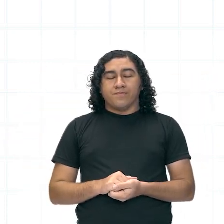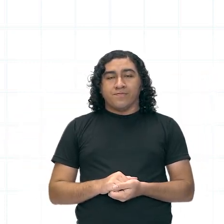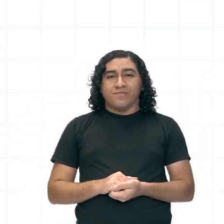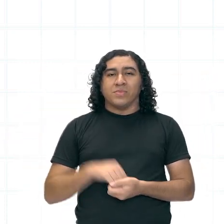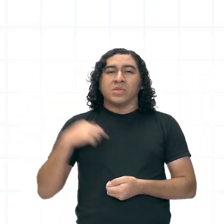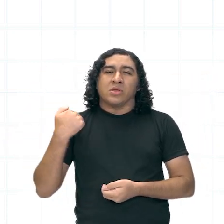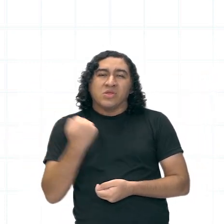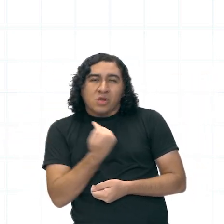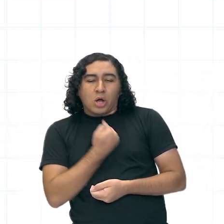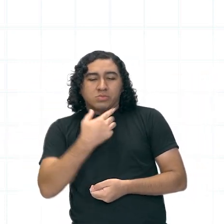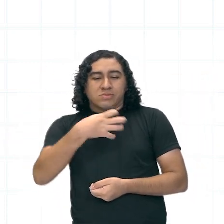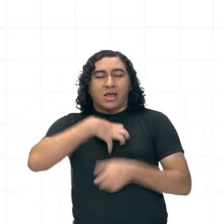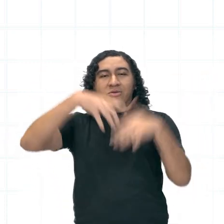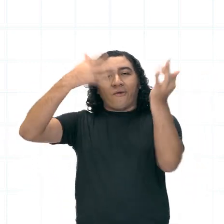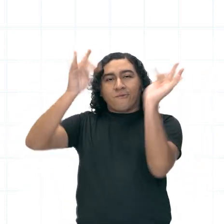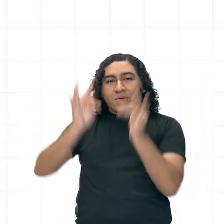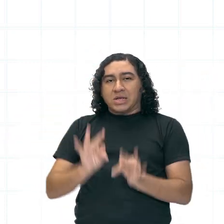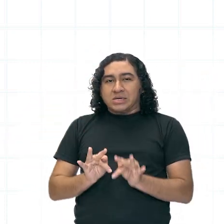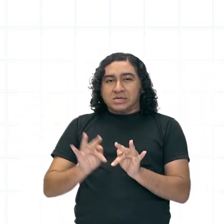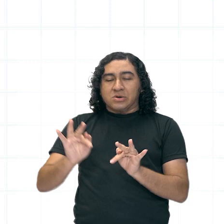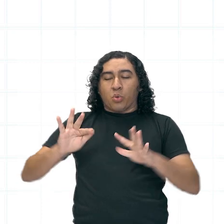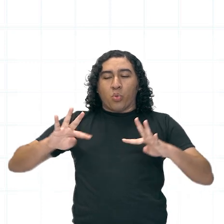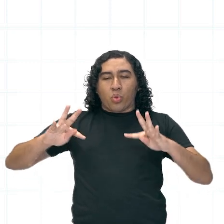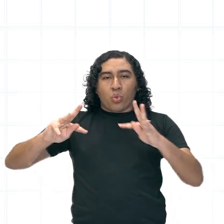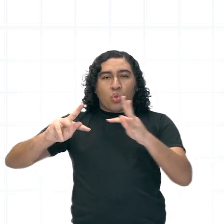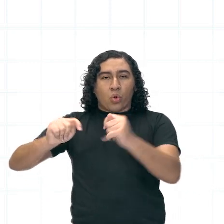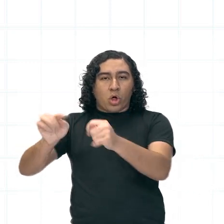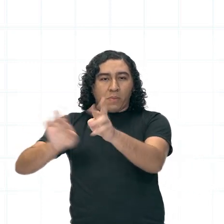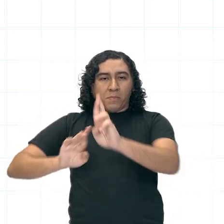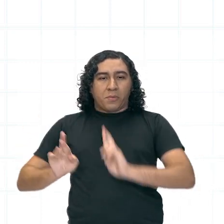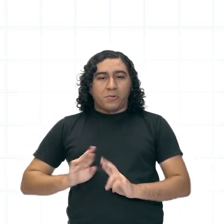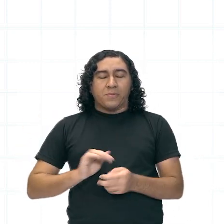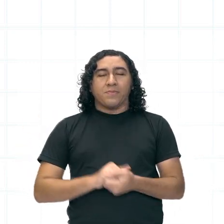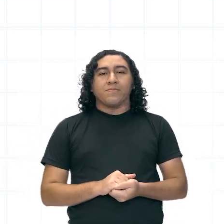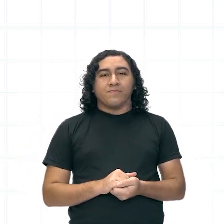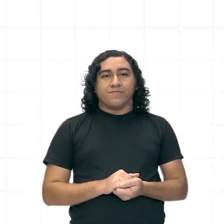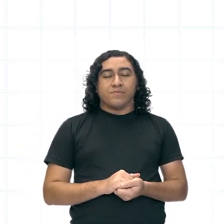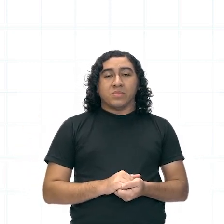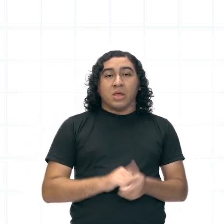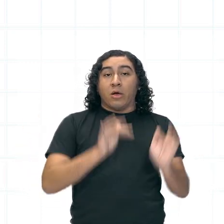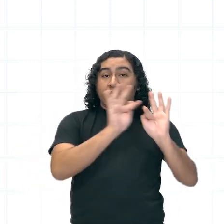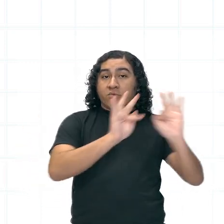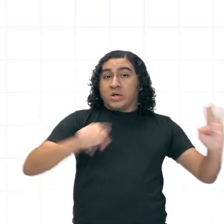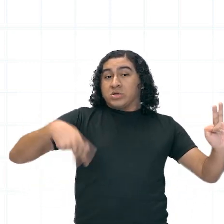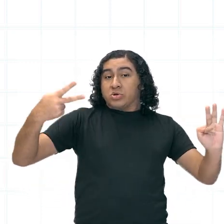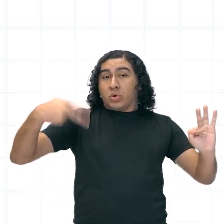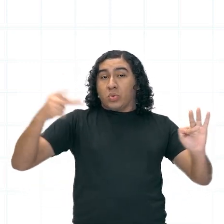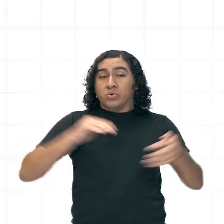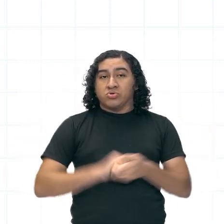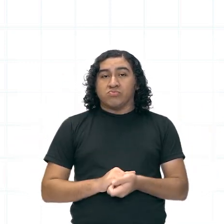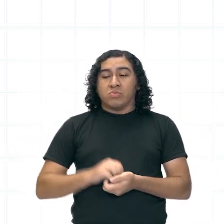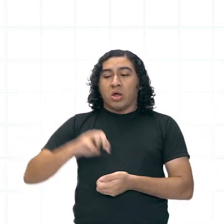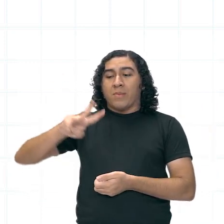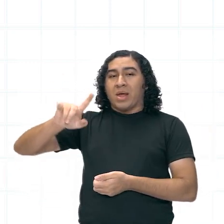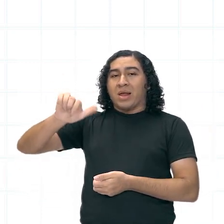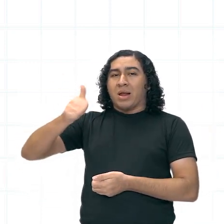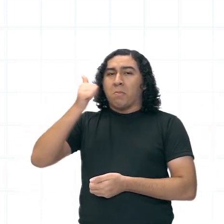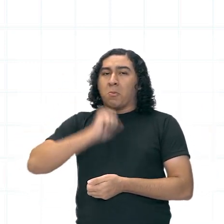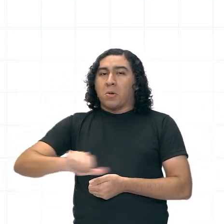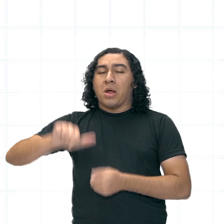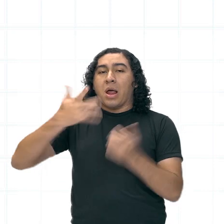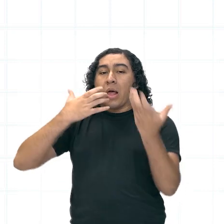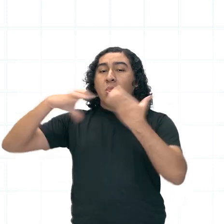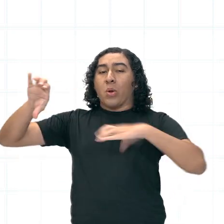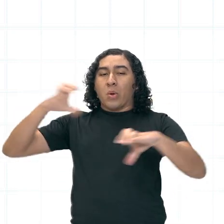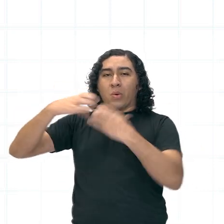estamos felizes com os resultados. E o segundo enunciado, Maria cantou, dançou e pulou